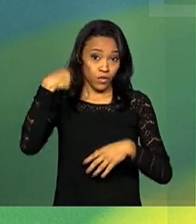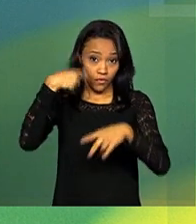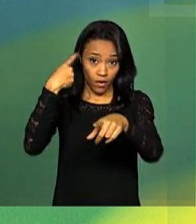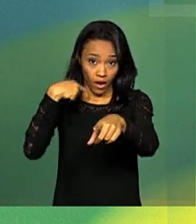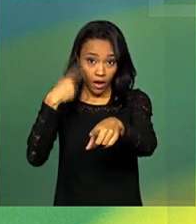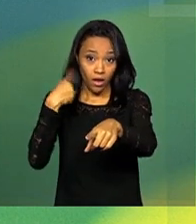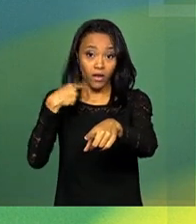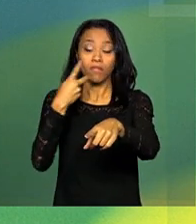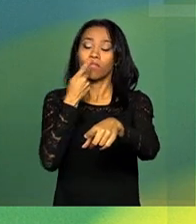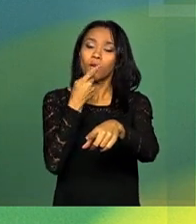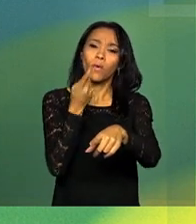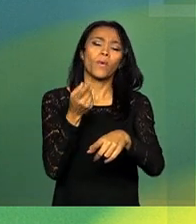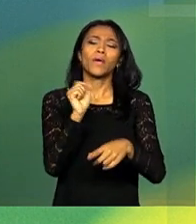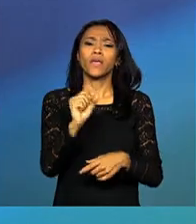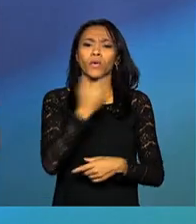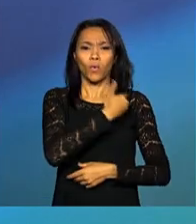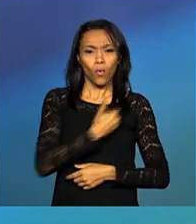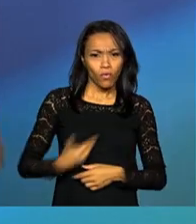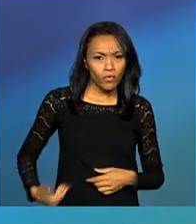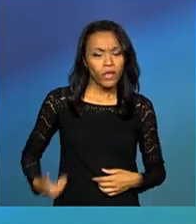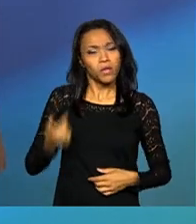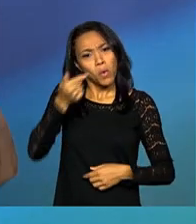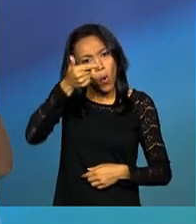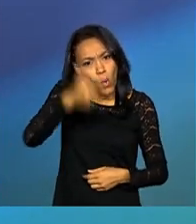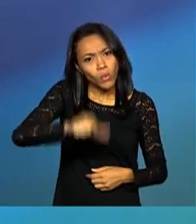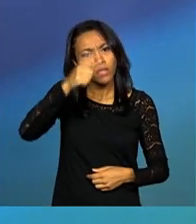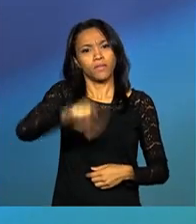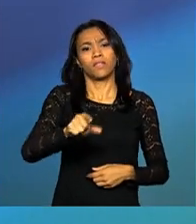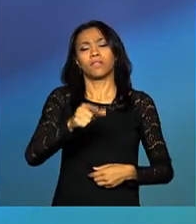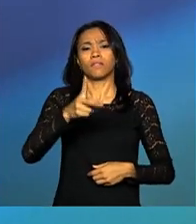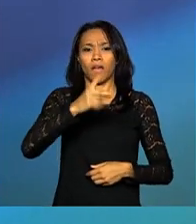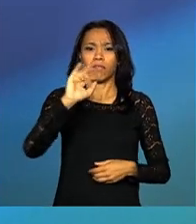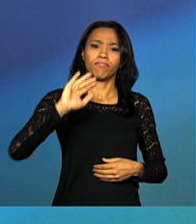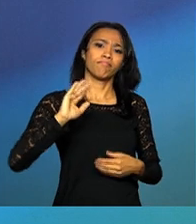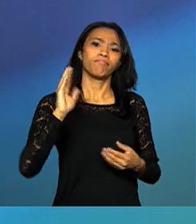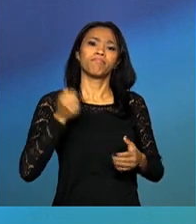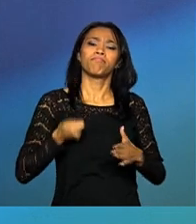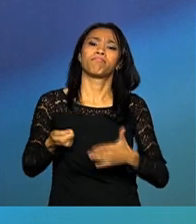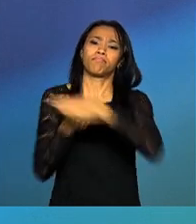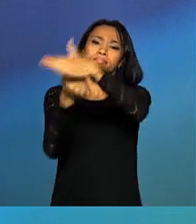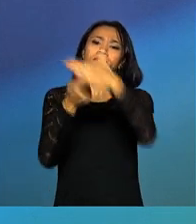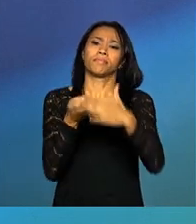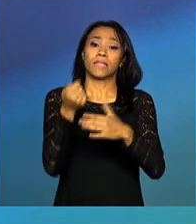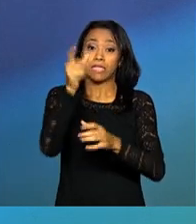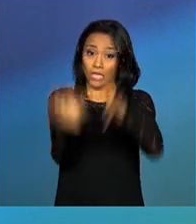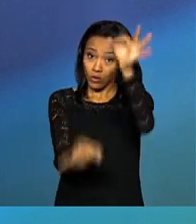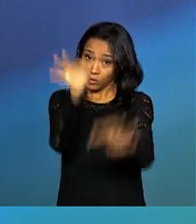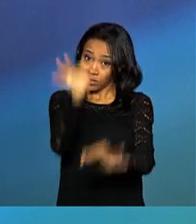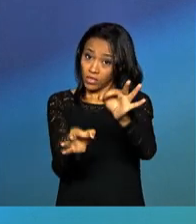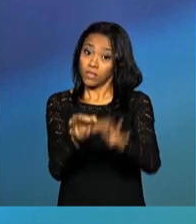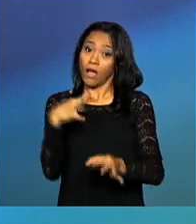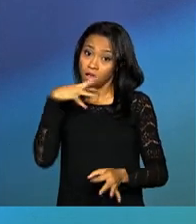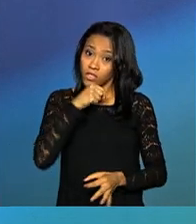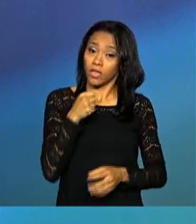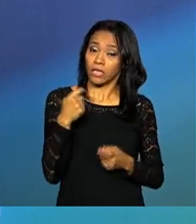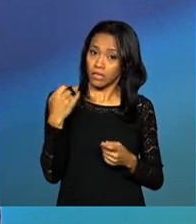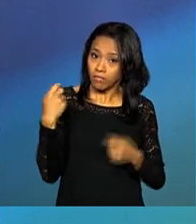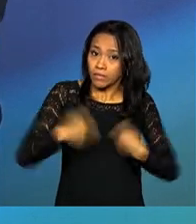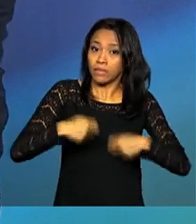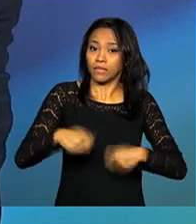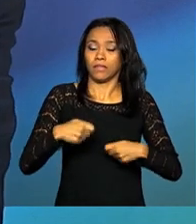não descarta a possibilidade de entrar novamente na Justiça quando julgar necessário. A não observância